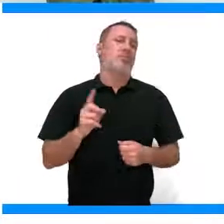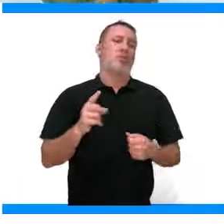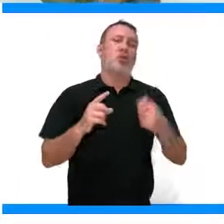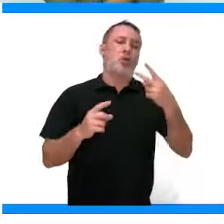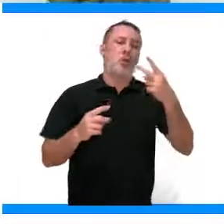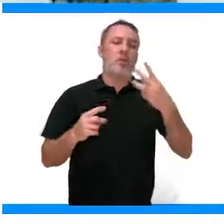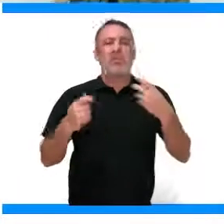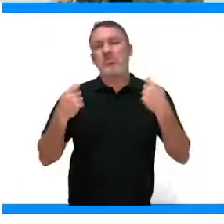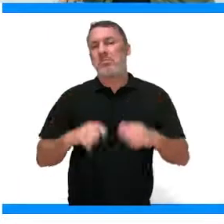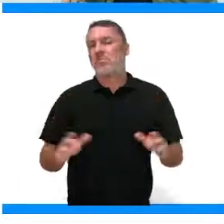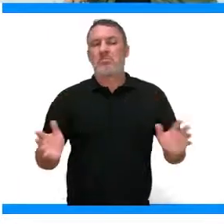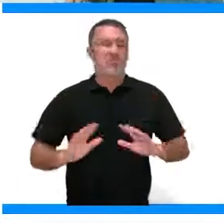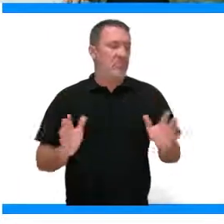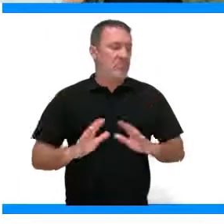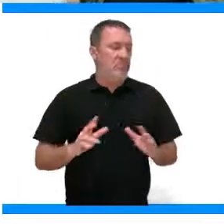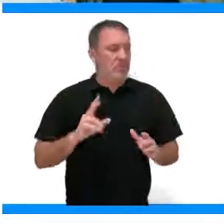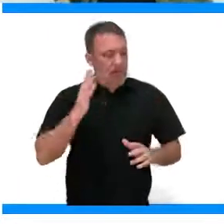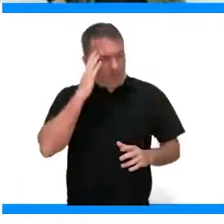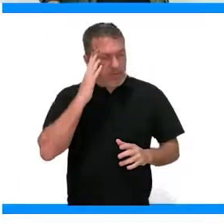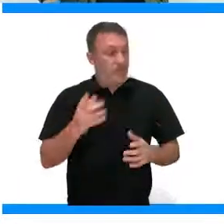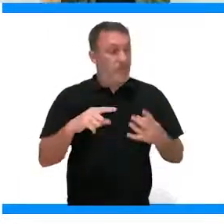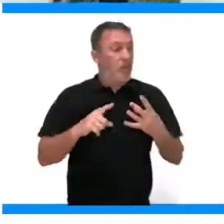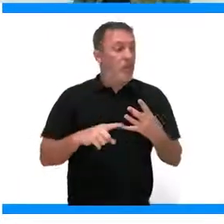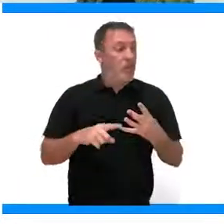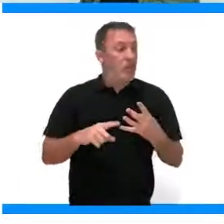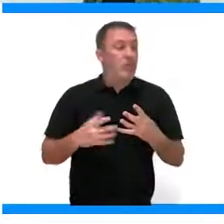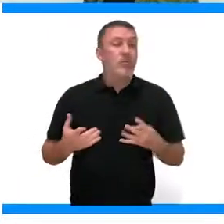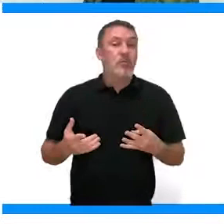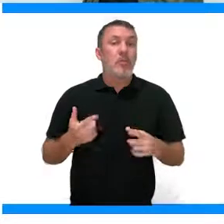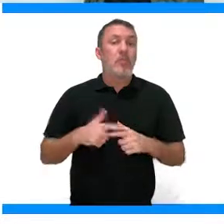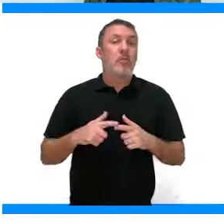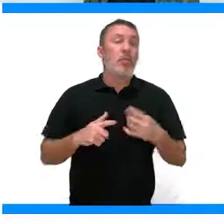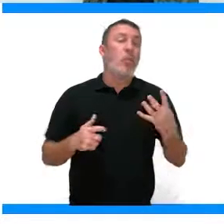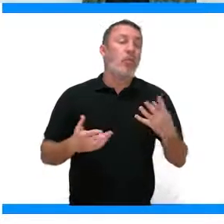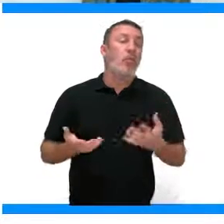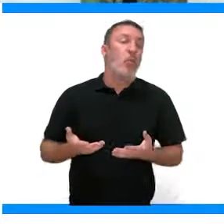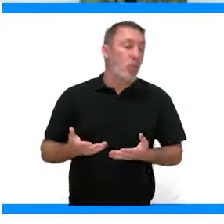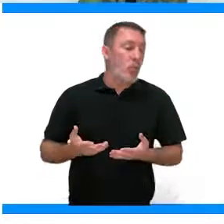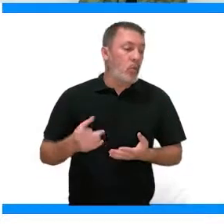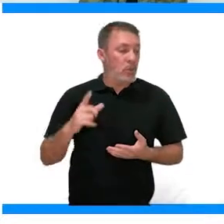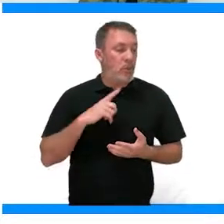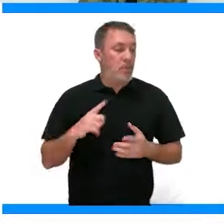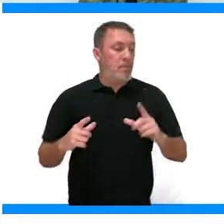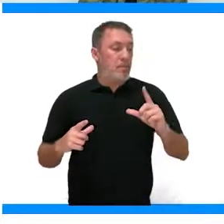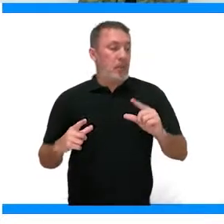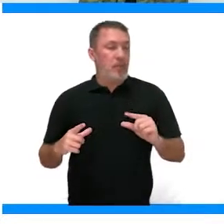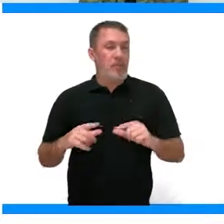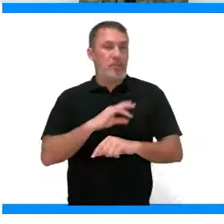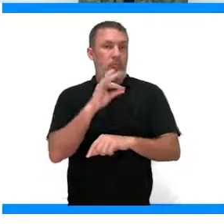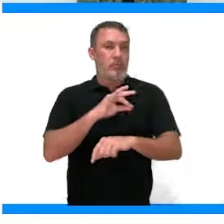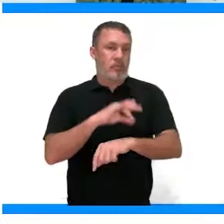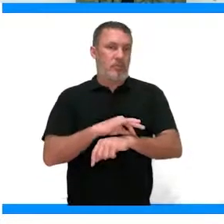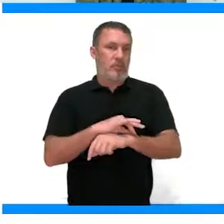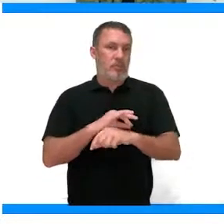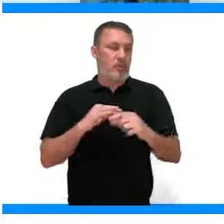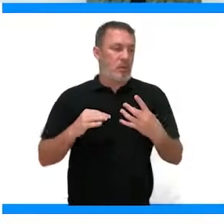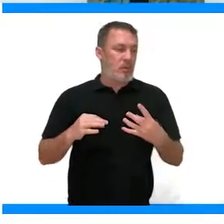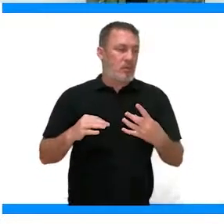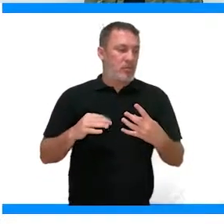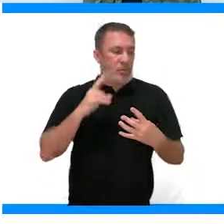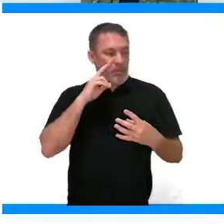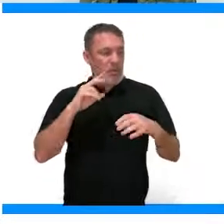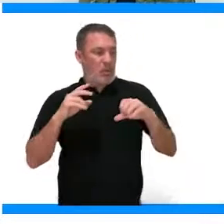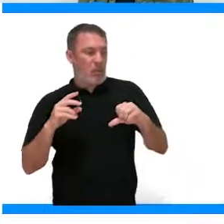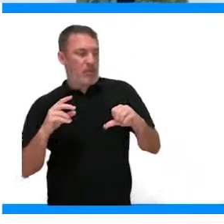2 nem do 3, se eu comparar com o 1, já sei que o 1 é maior. O 4, qual o problema do 4? O 4 eu tenho menos mosquito, 9. No 1 eu